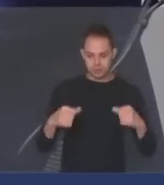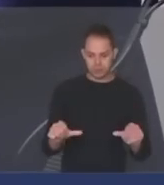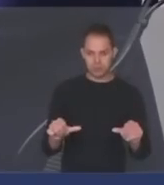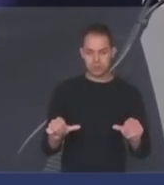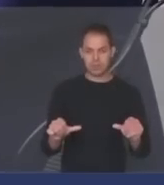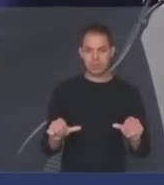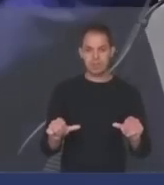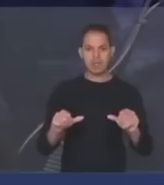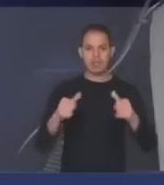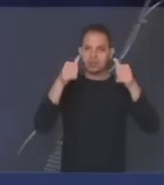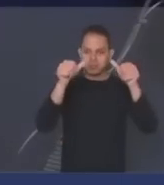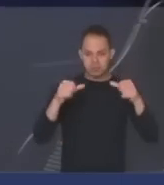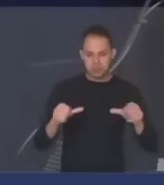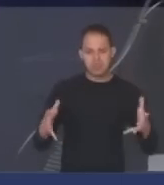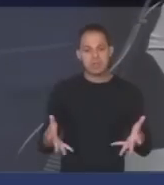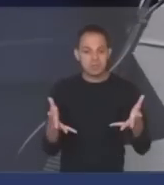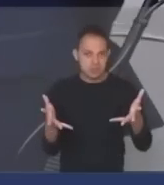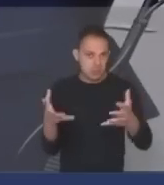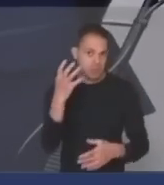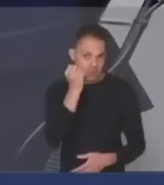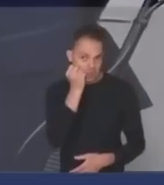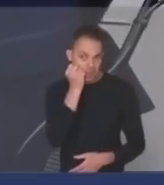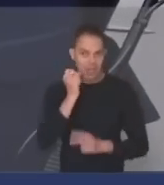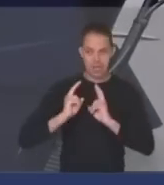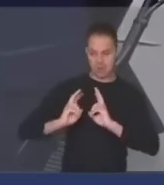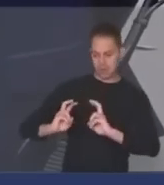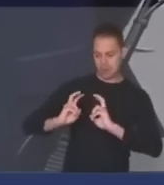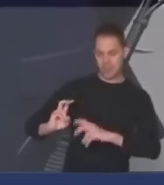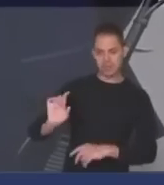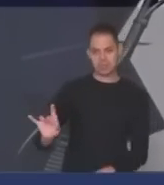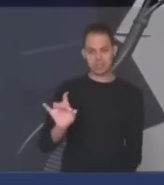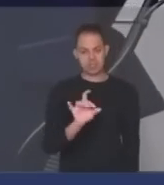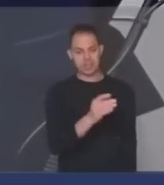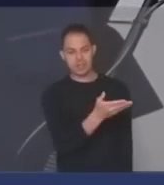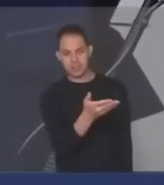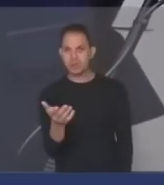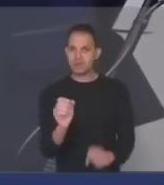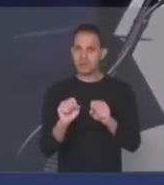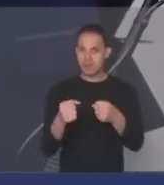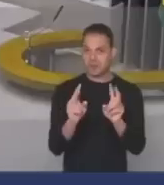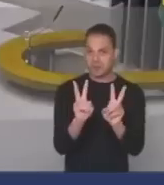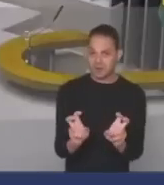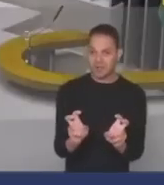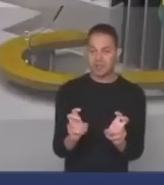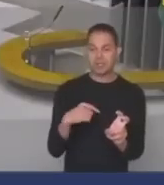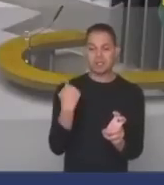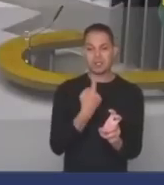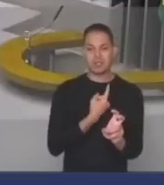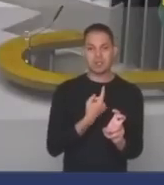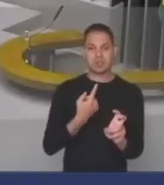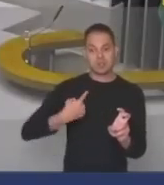qualquer cartaz, estimulando a adoção. Aí que foi cobrado de cada um de nós que estamos aqui defendendo essa matéria, de que tivéssemos um cartaz